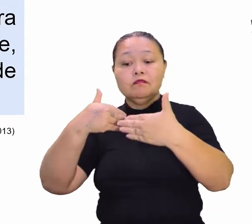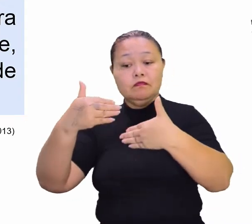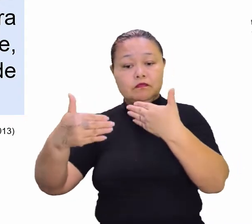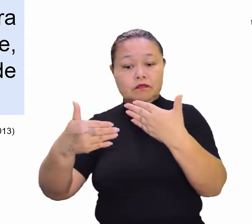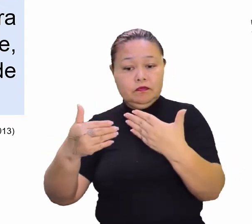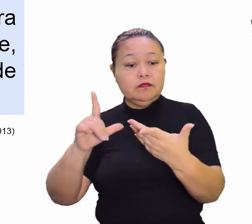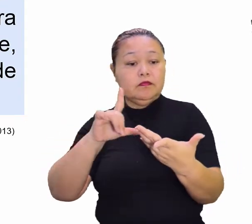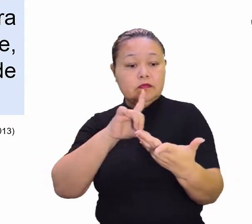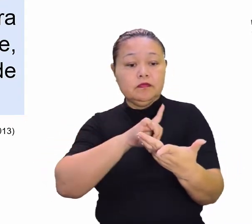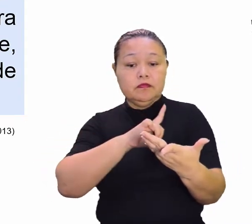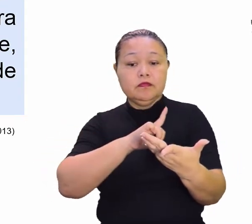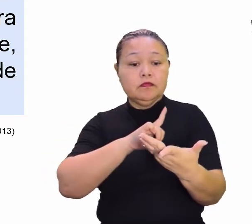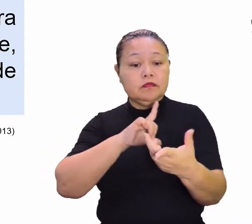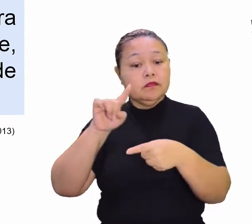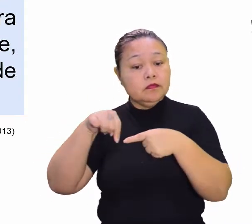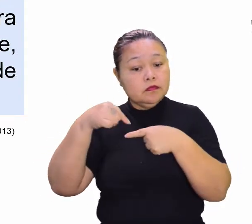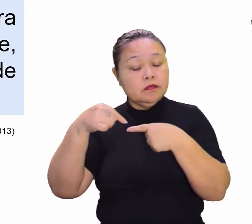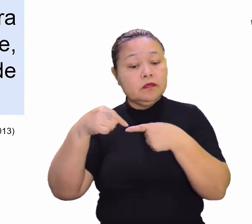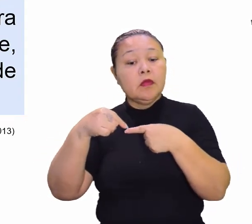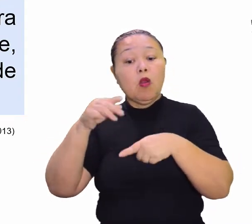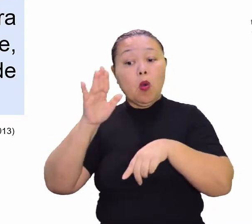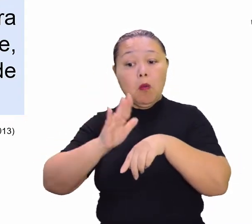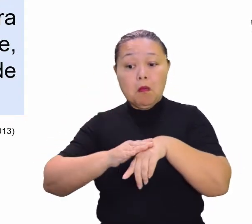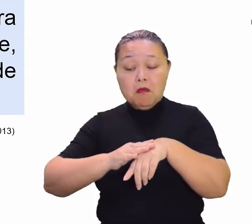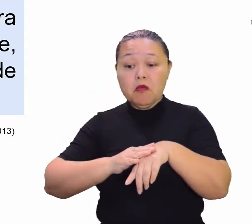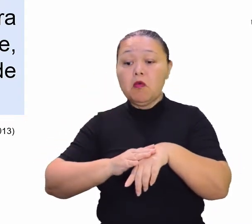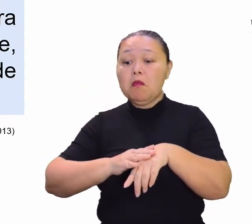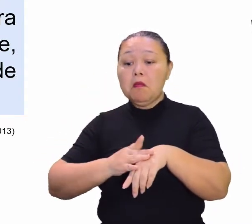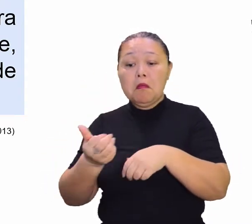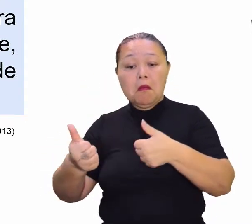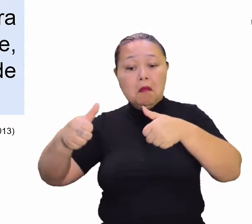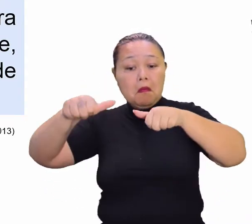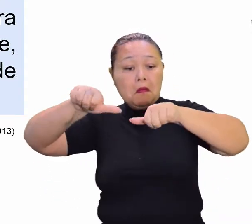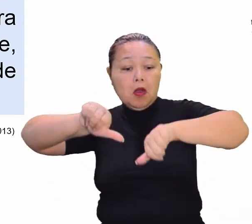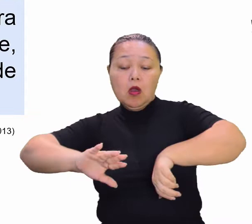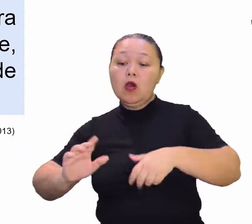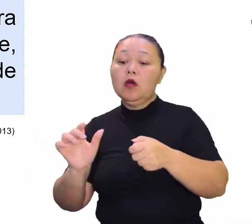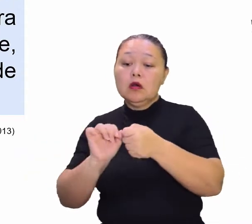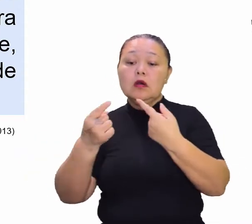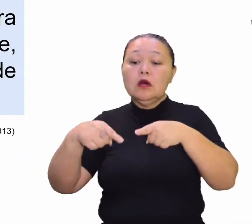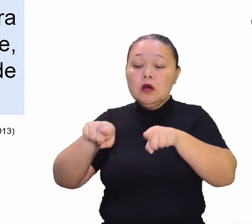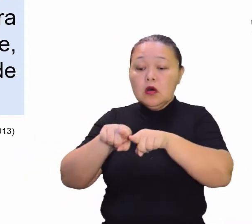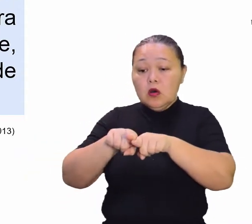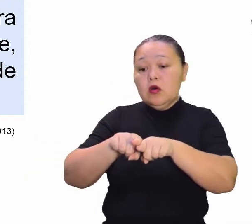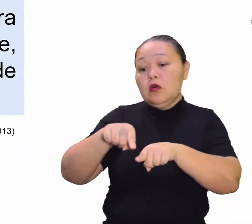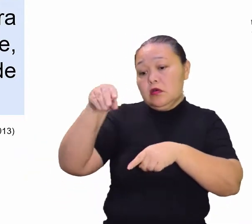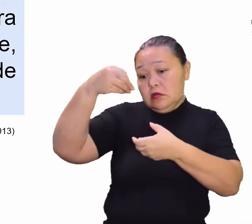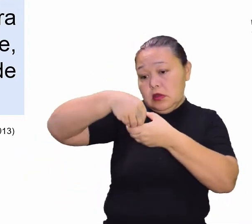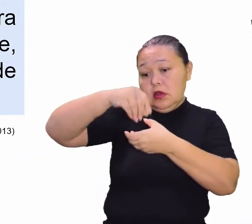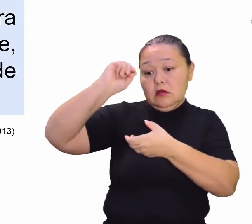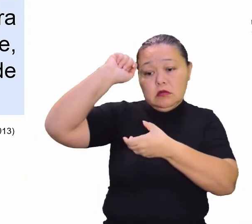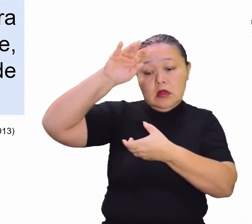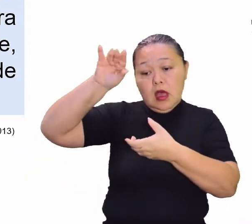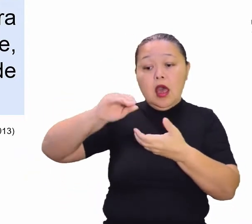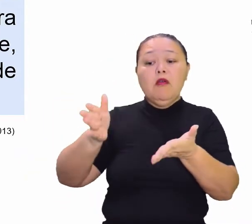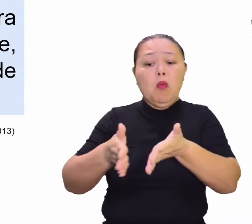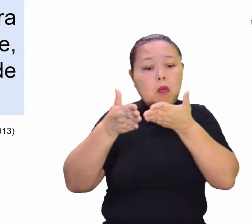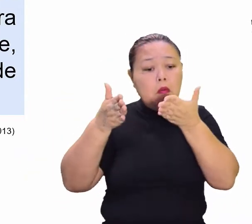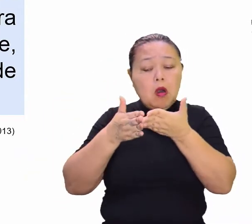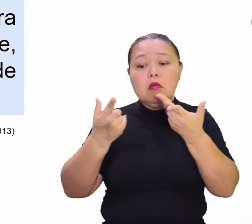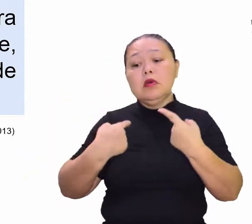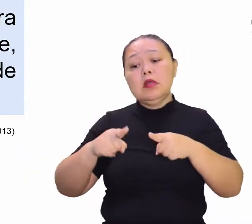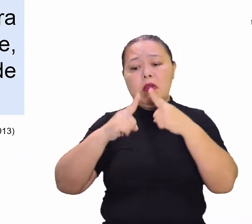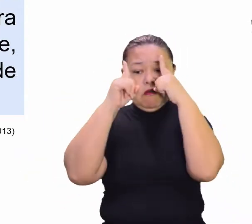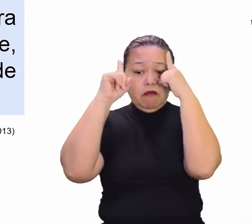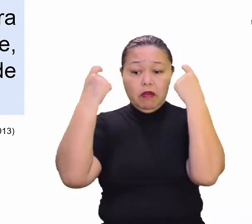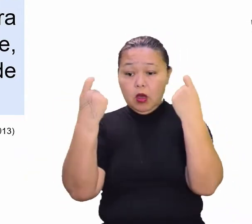produtivo, que, evidentemente, apenas agravou o estado de pobreza e violência dentro da África. Então, nós estamos falando